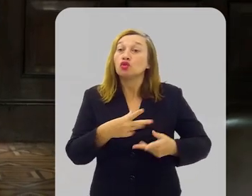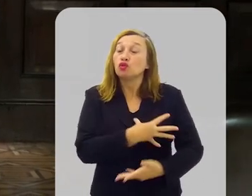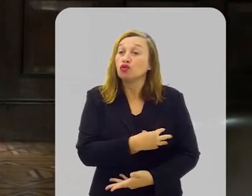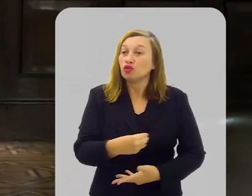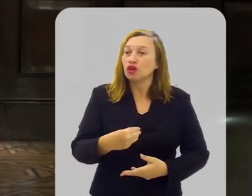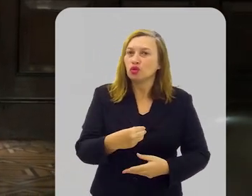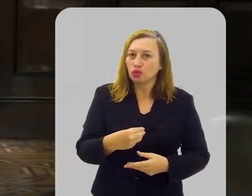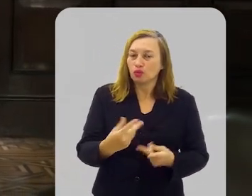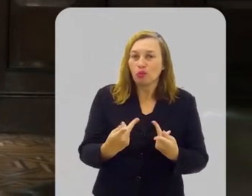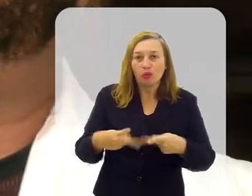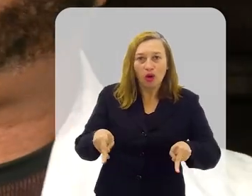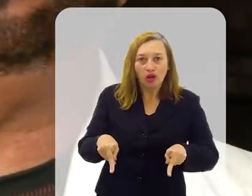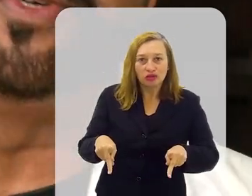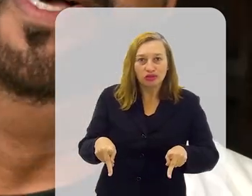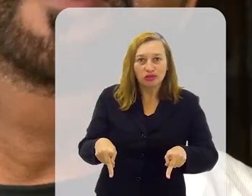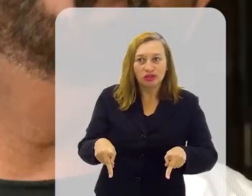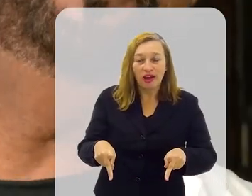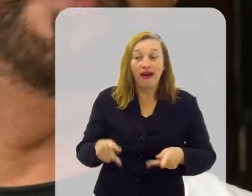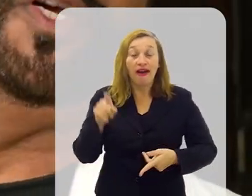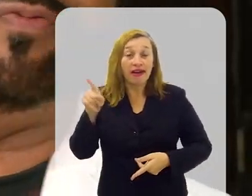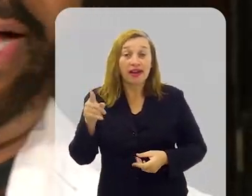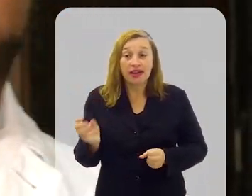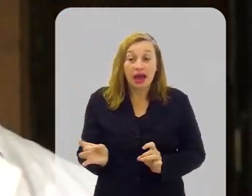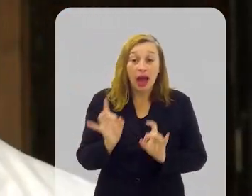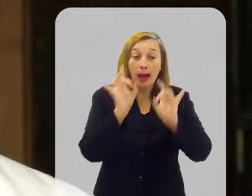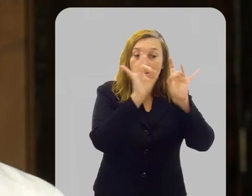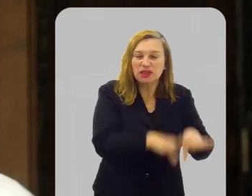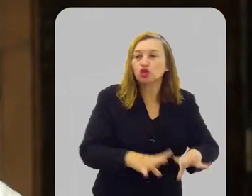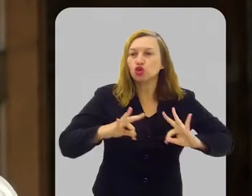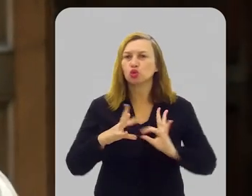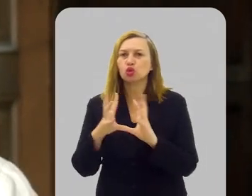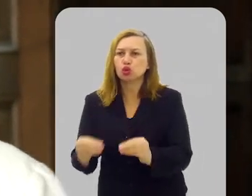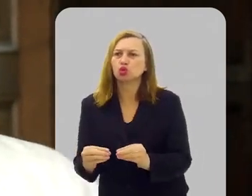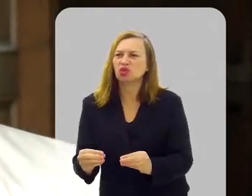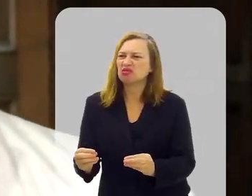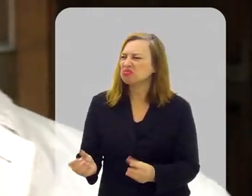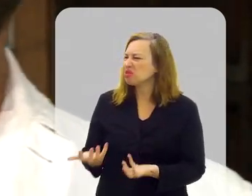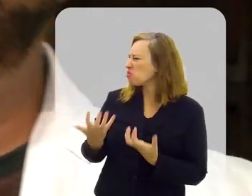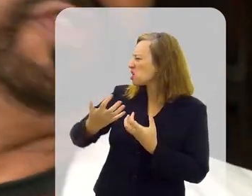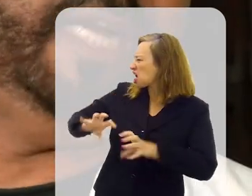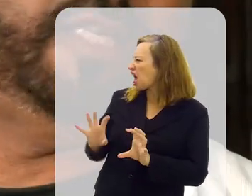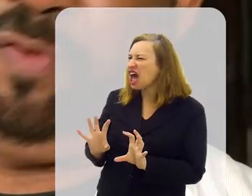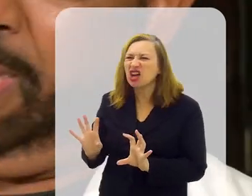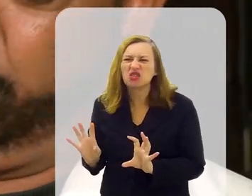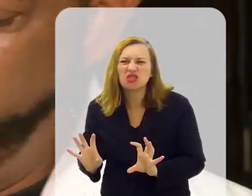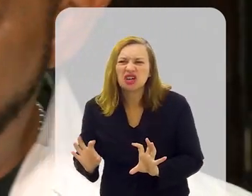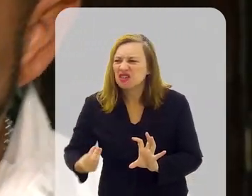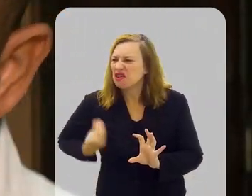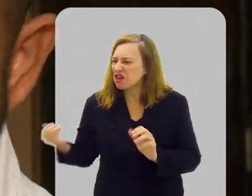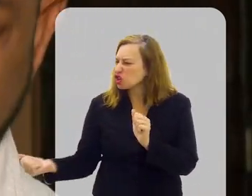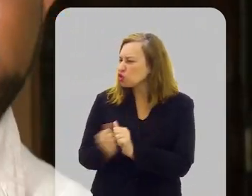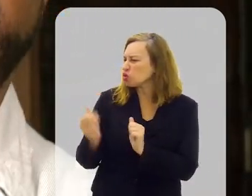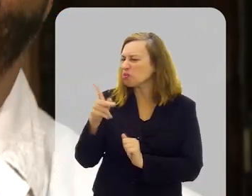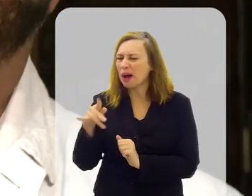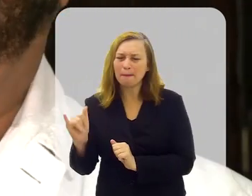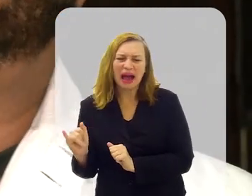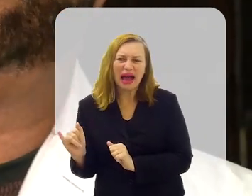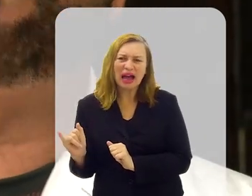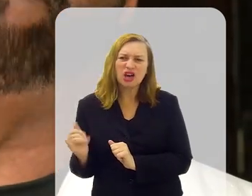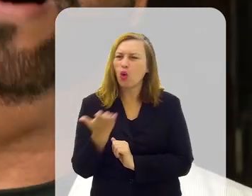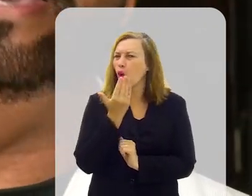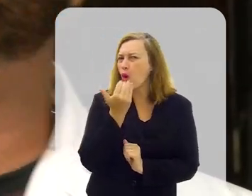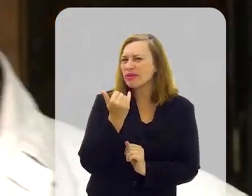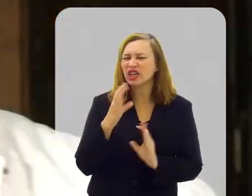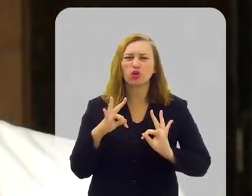bom, vou falar com beterraba, o filho pródigo. O filho pródigo foi aquele que abandonou tudo, disse que não tô satisfeito, eu não quero mais viver essa casa